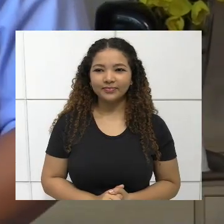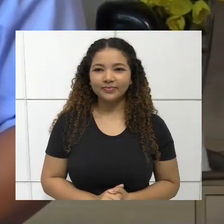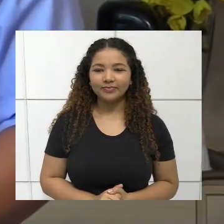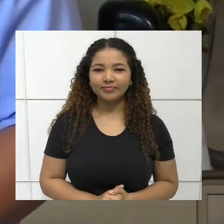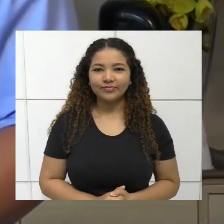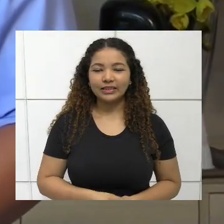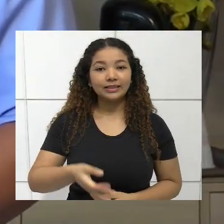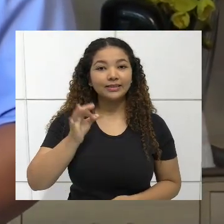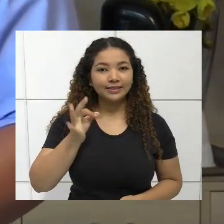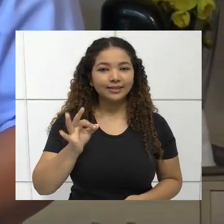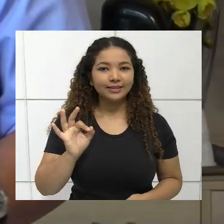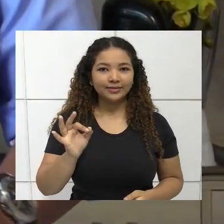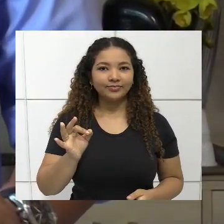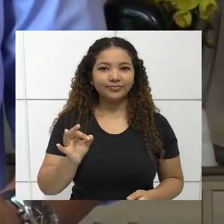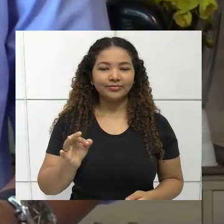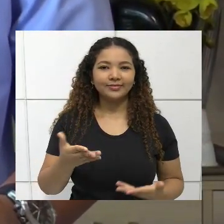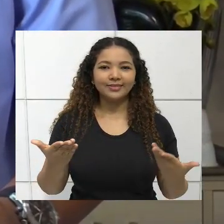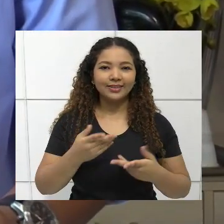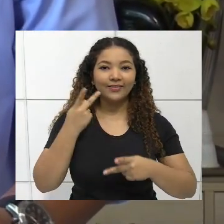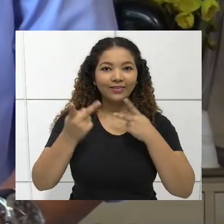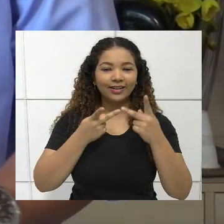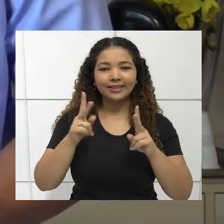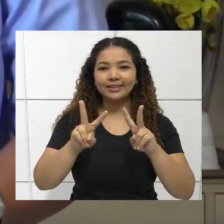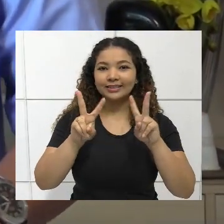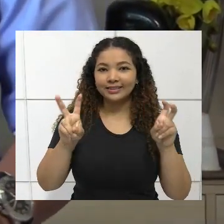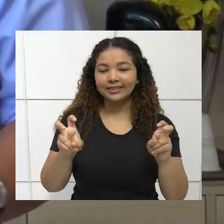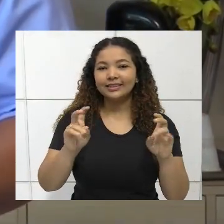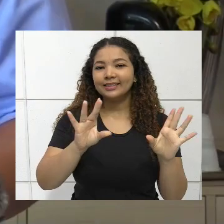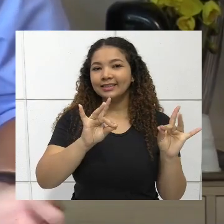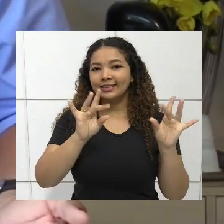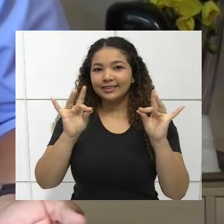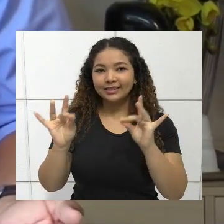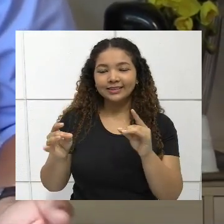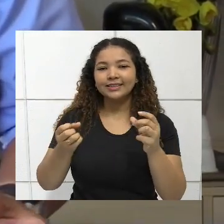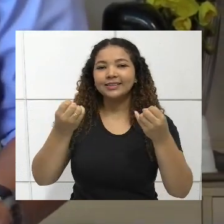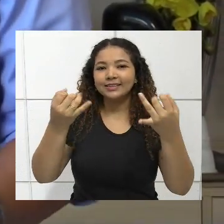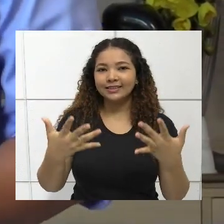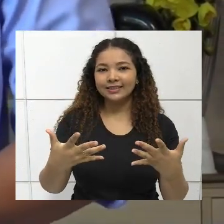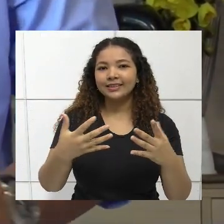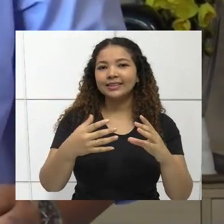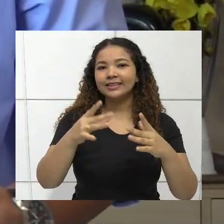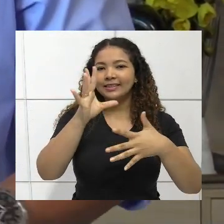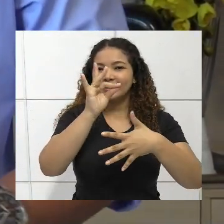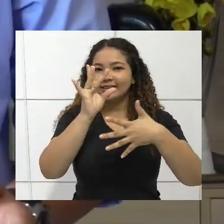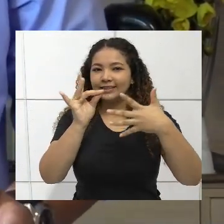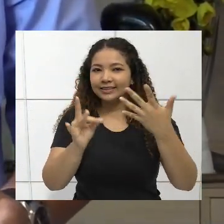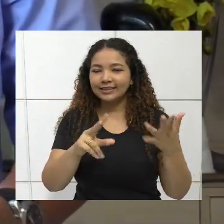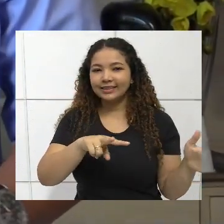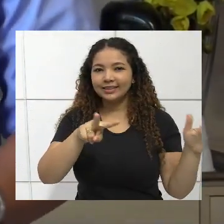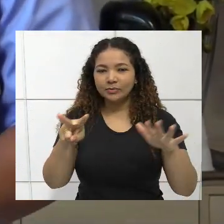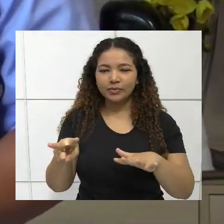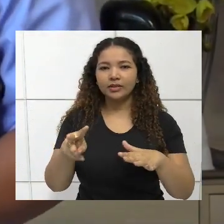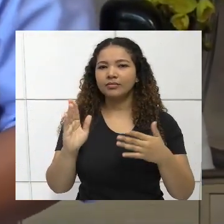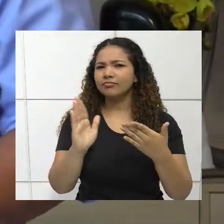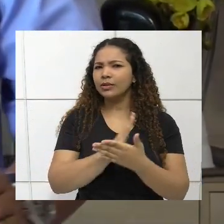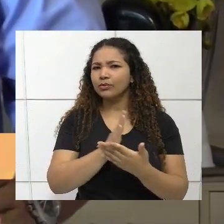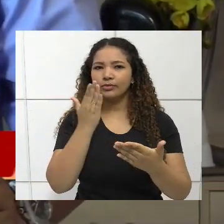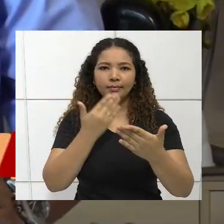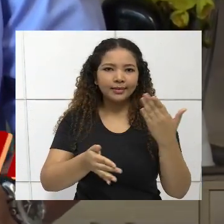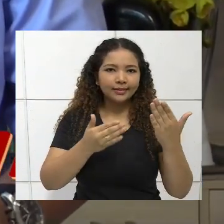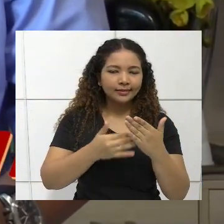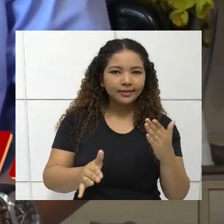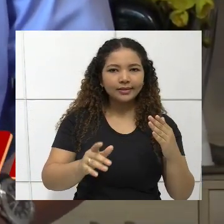É isso, Márcio. Chegou aquele momento de falarmos com os nossos telespectadores que por algum motivo perderam algum programa